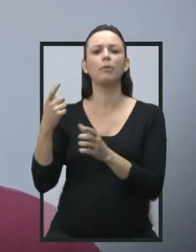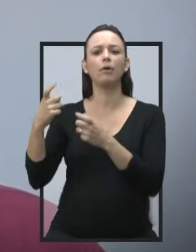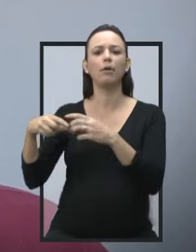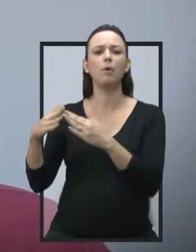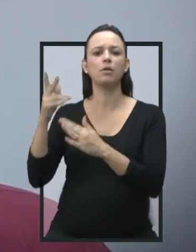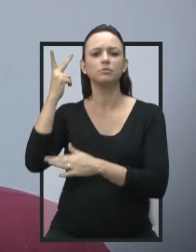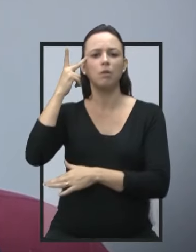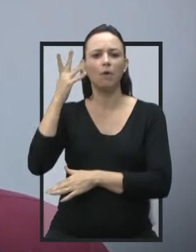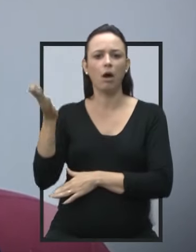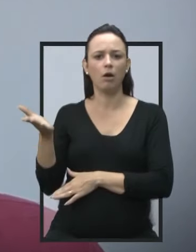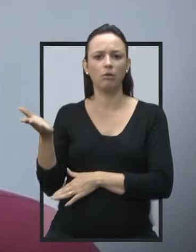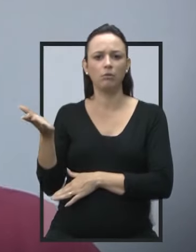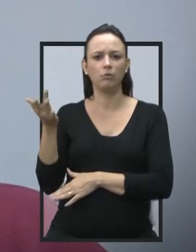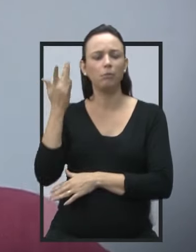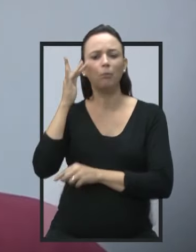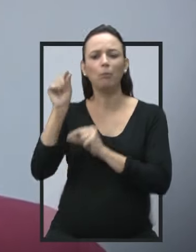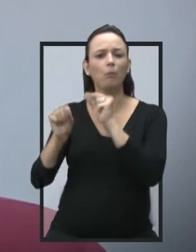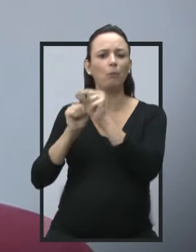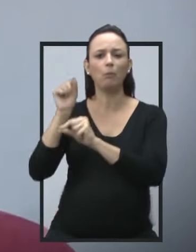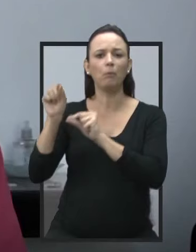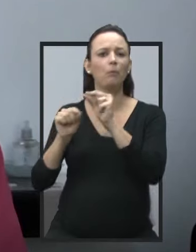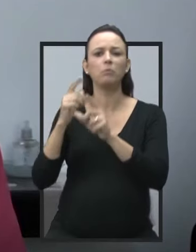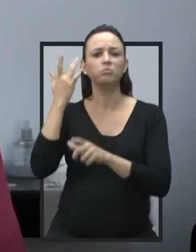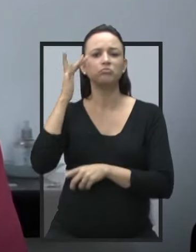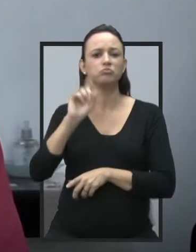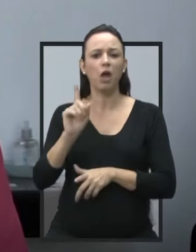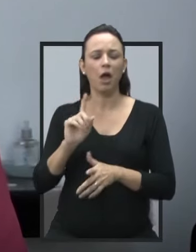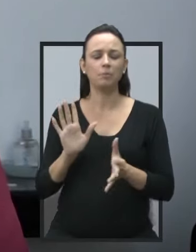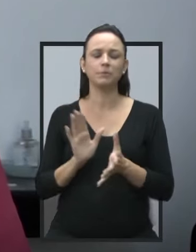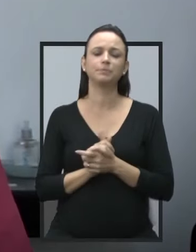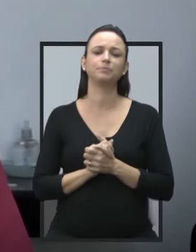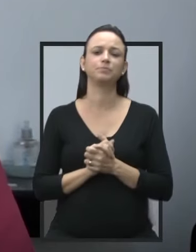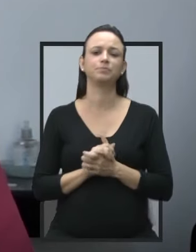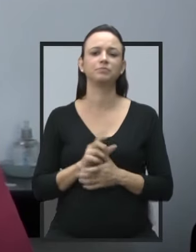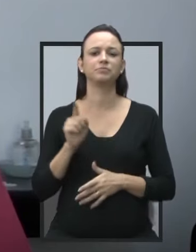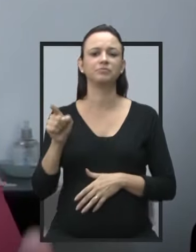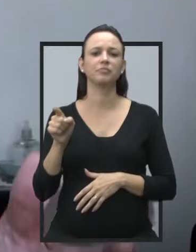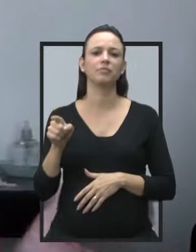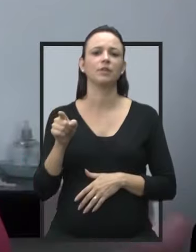escreveu Zé Martins de São Paulo, então ninguém sabia dele. E ele consta que